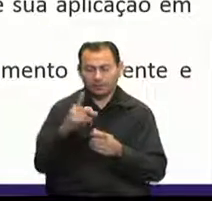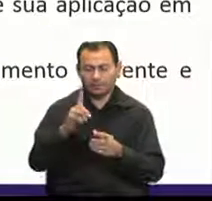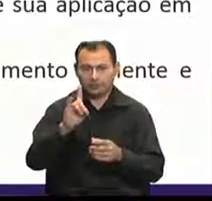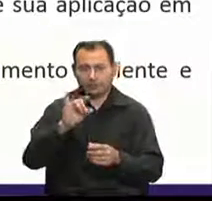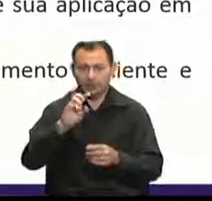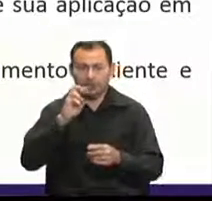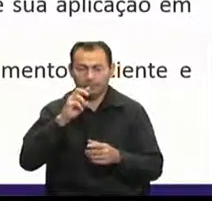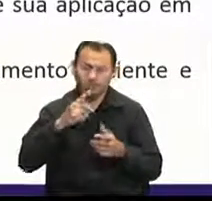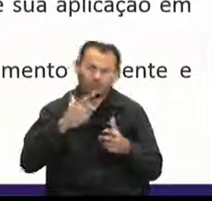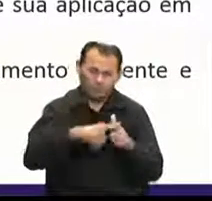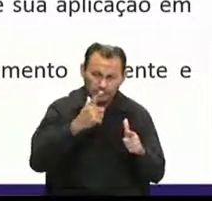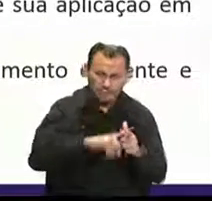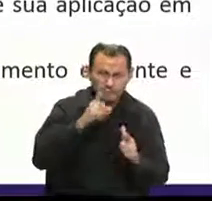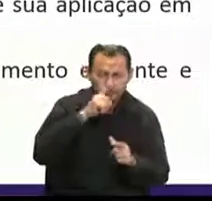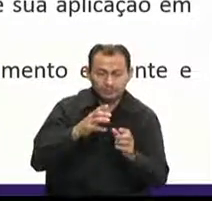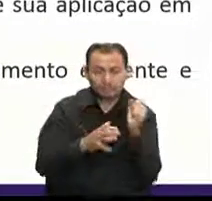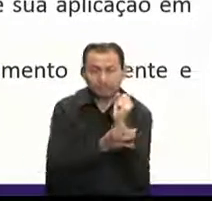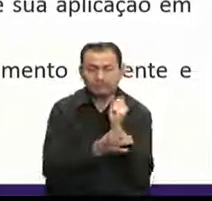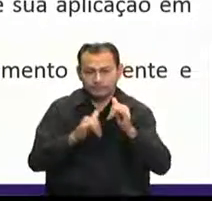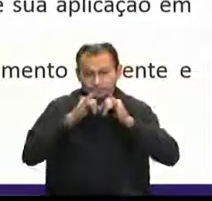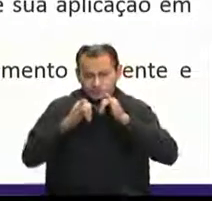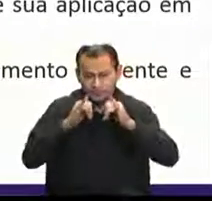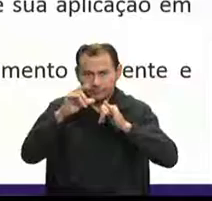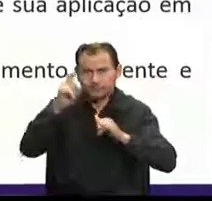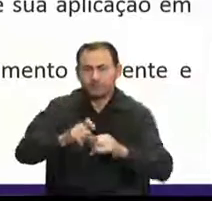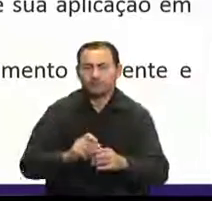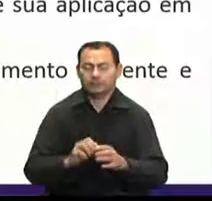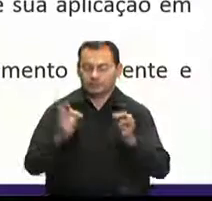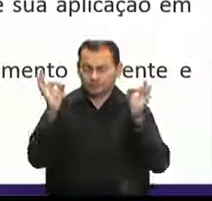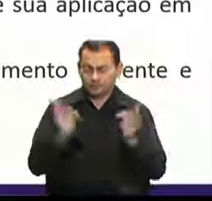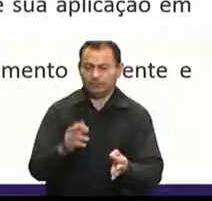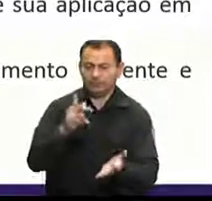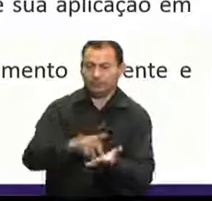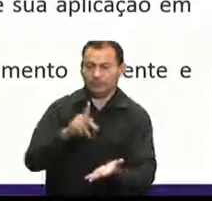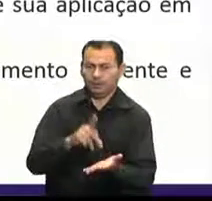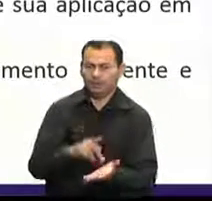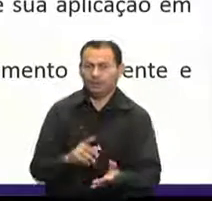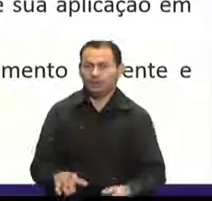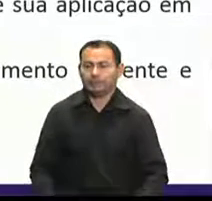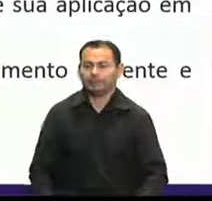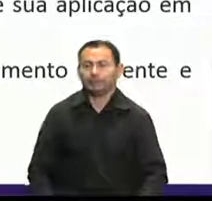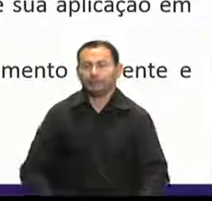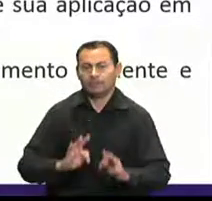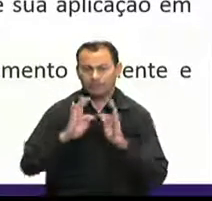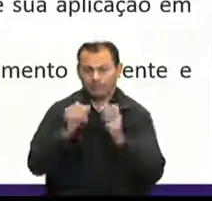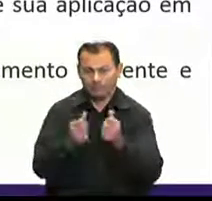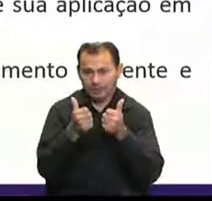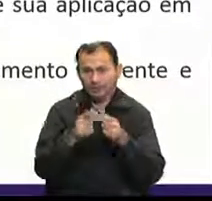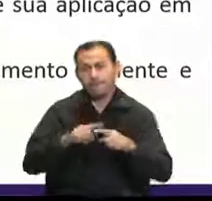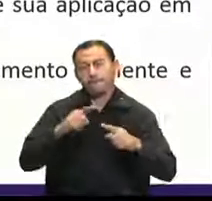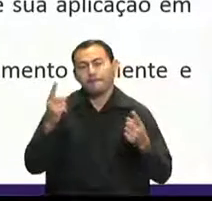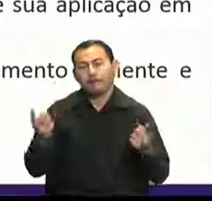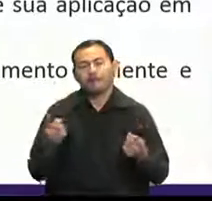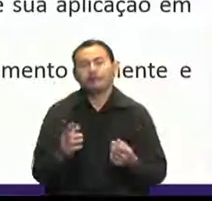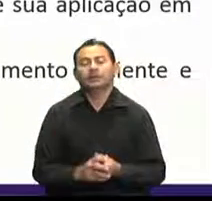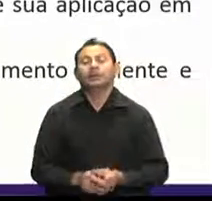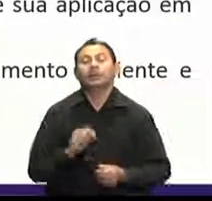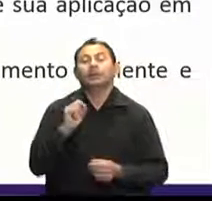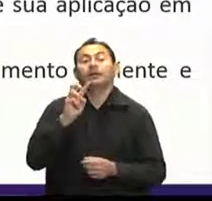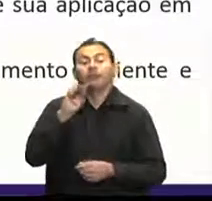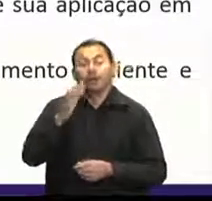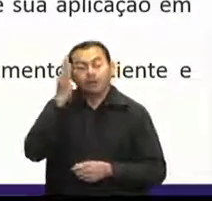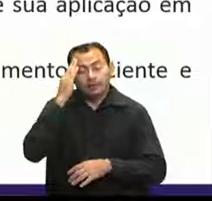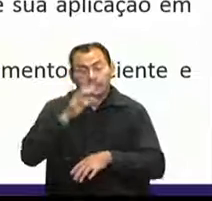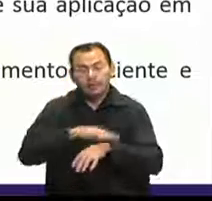riscos e garantir que as informações sejam autênticas verdadeiras tudo bem porém quem vai